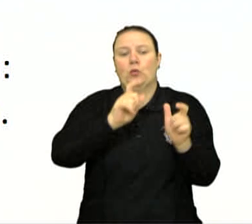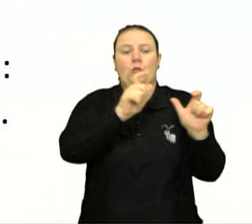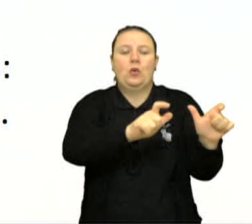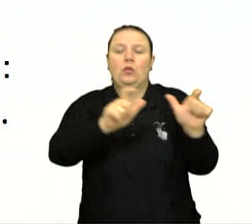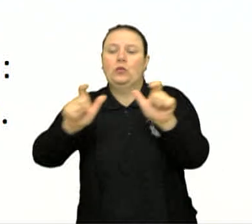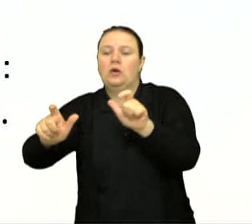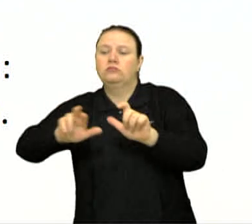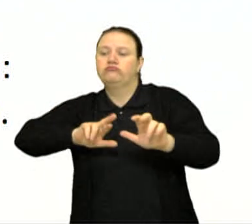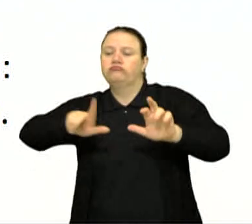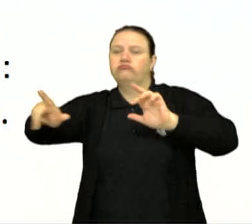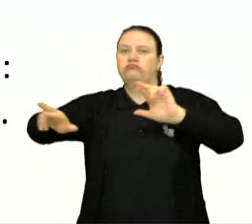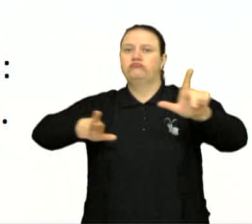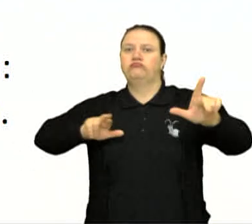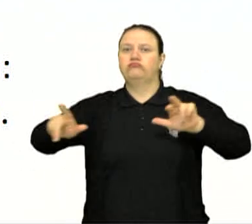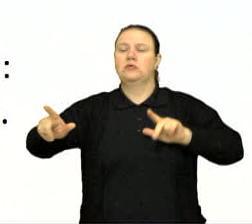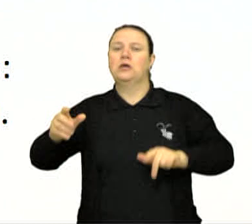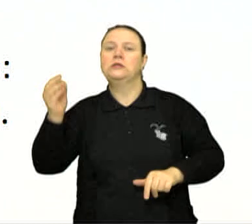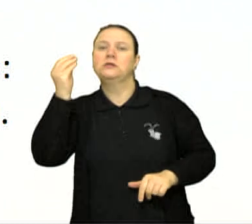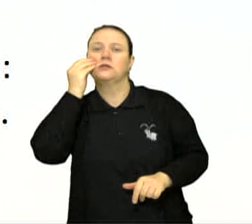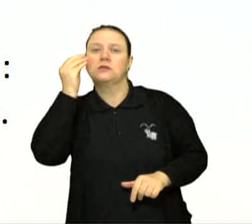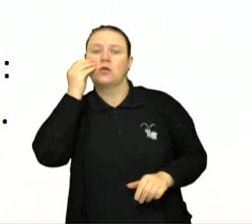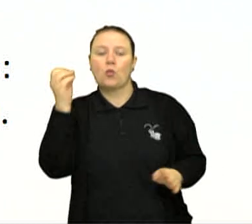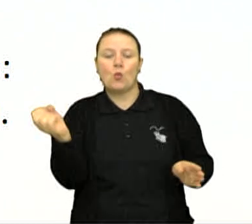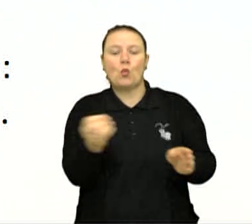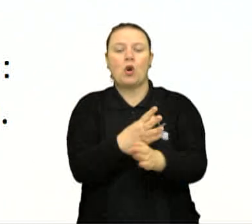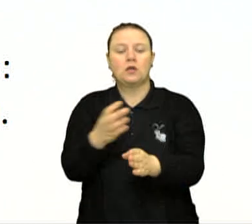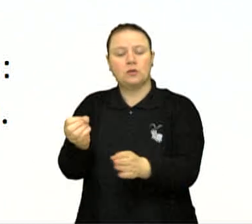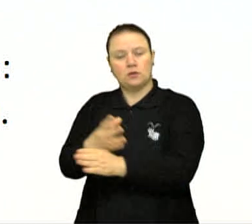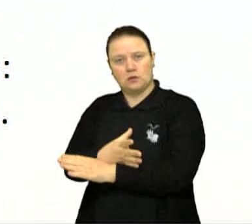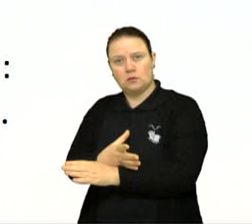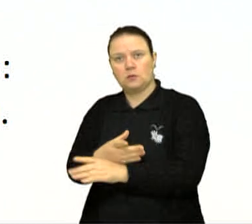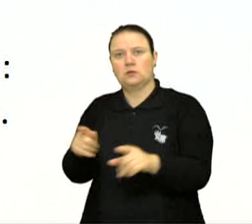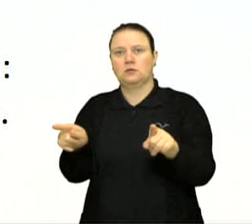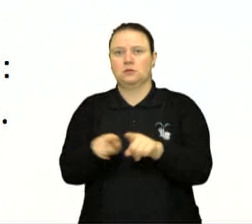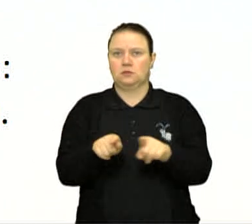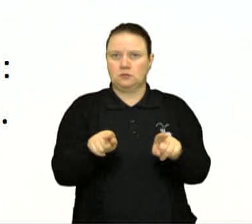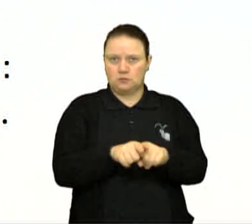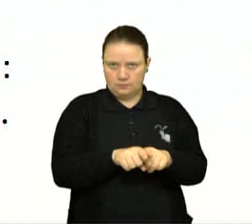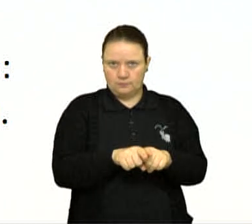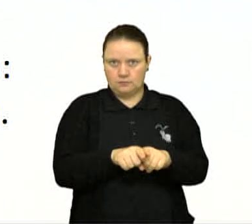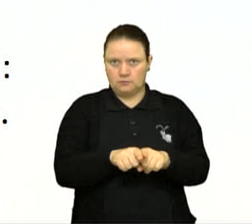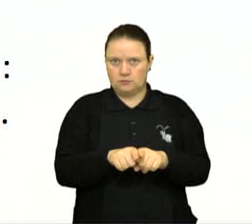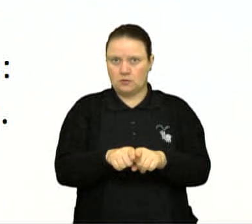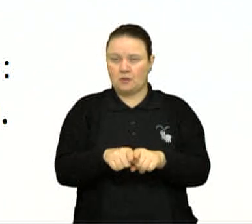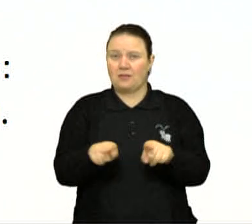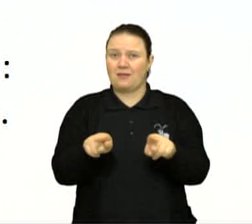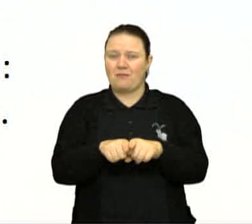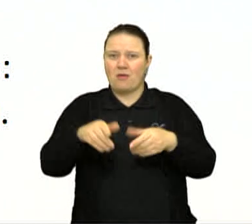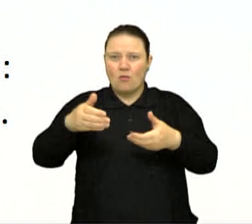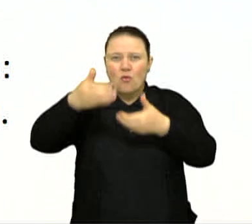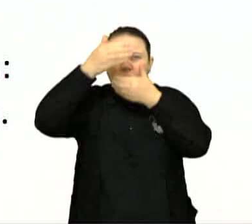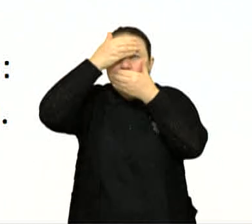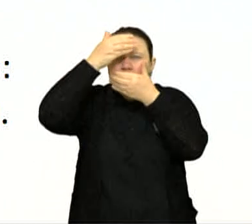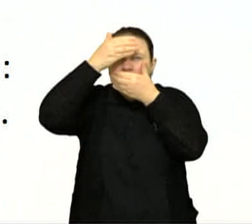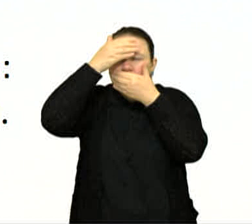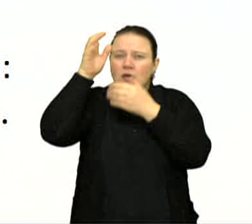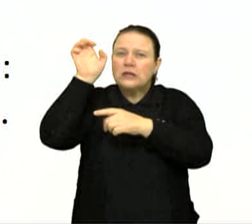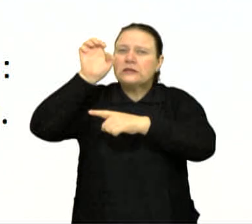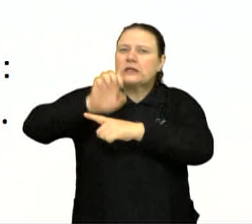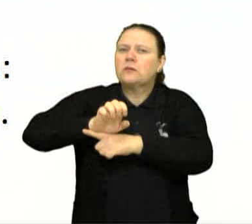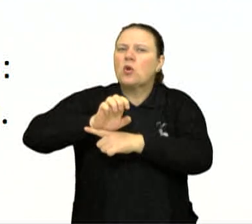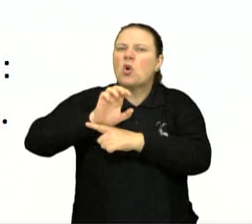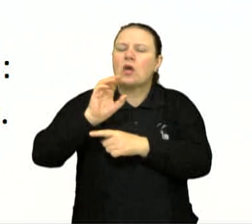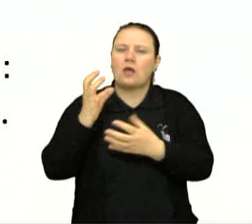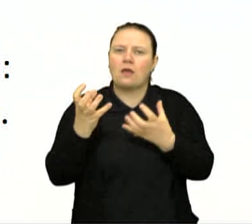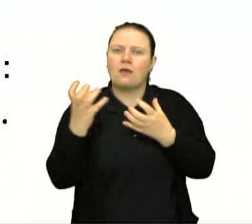localidades, tentando disseminar novas formatações. E temos que resgatar com isso o Estado Islâmico, que quer aliar países